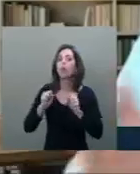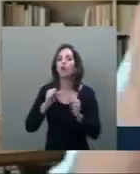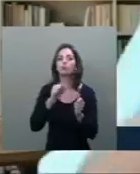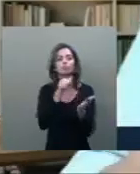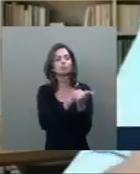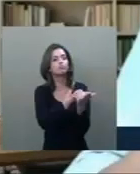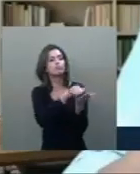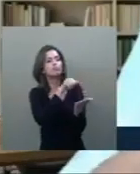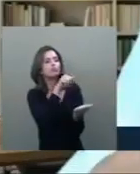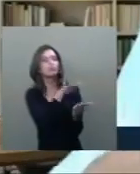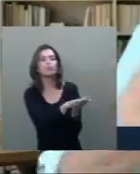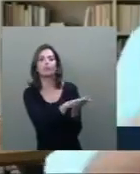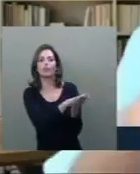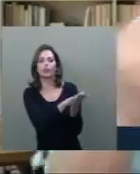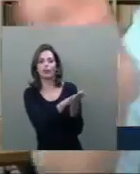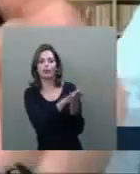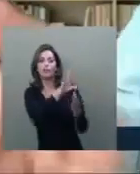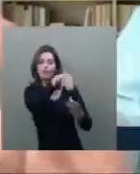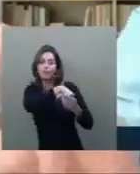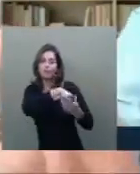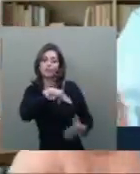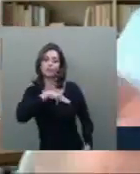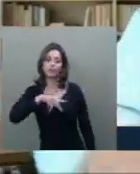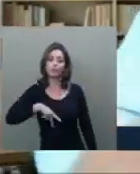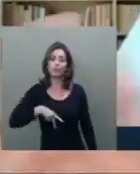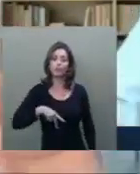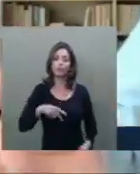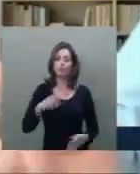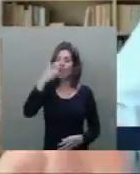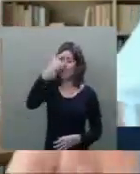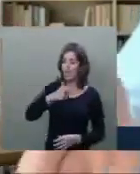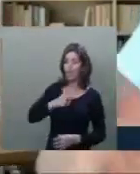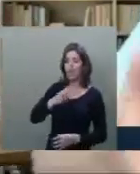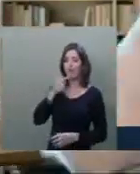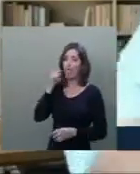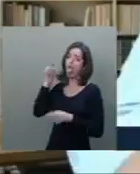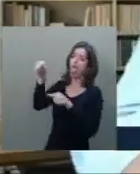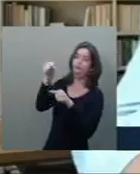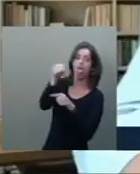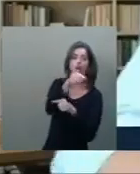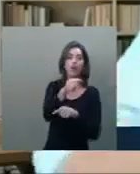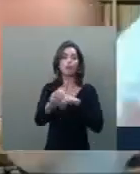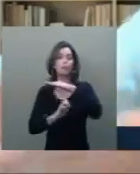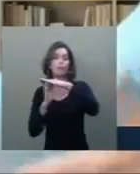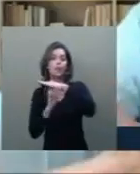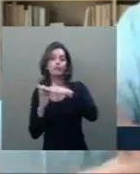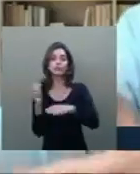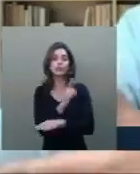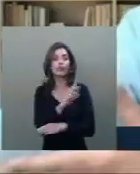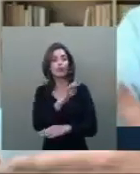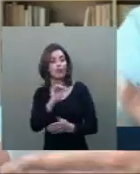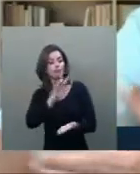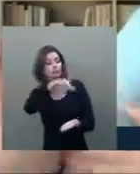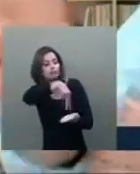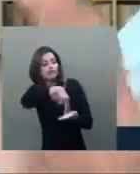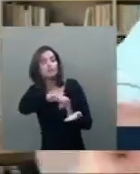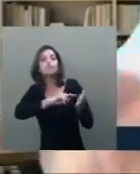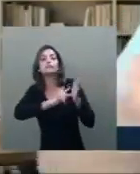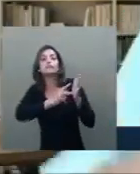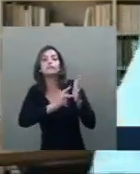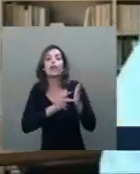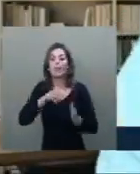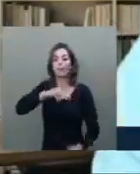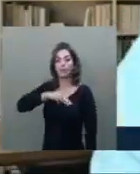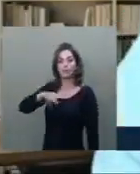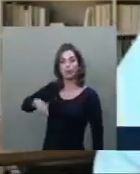Público, denunciem. Não é eu que vou aqui denunciar essa ou aquela empresa, mas vão no seu sindicato e vão ao Ministério Público, que está lá de